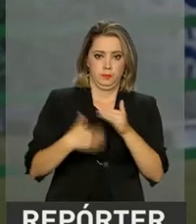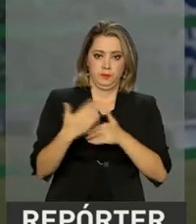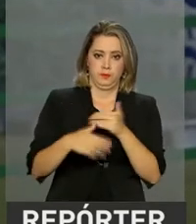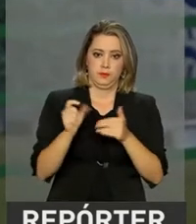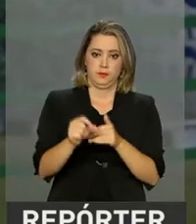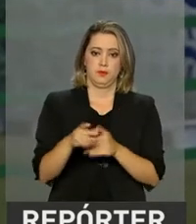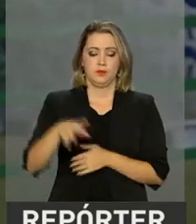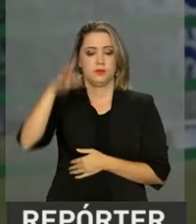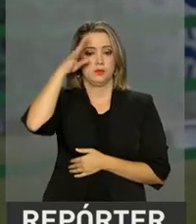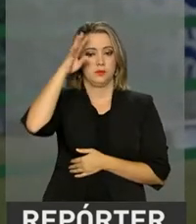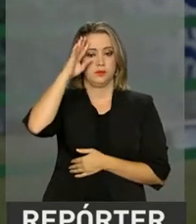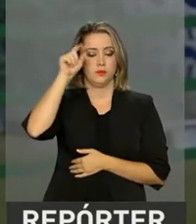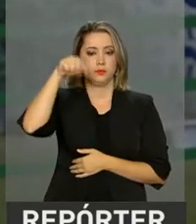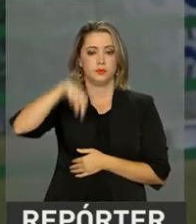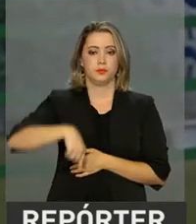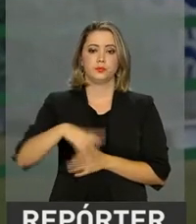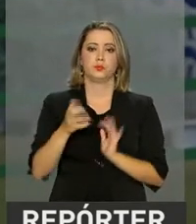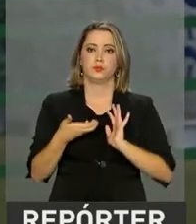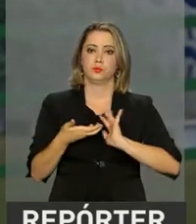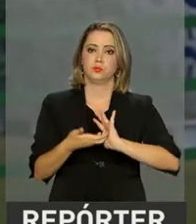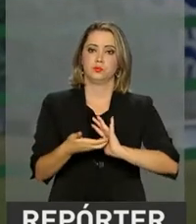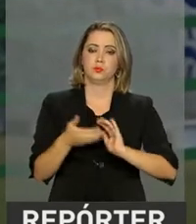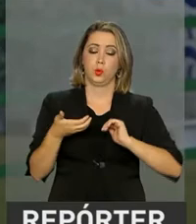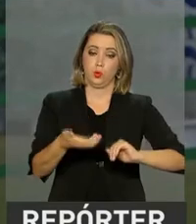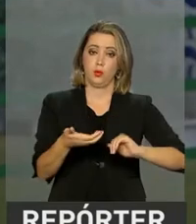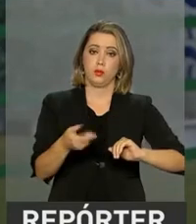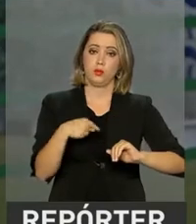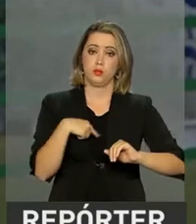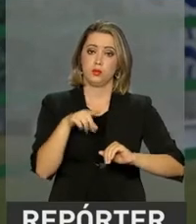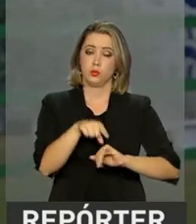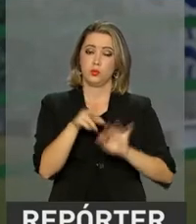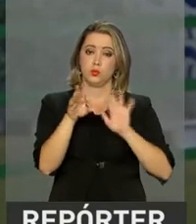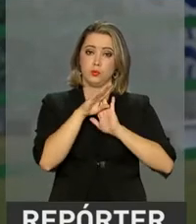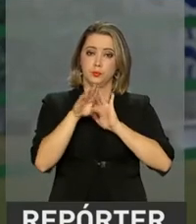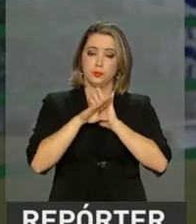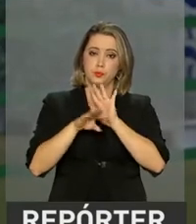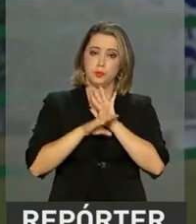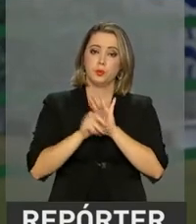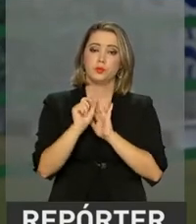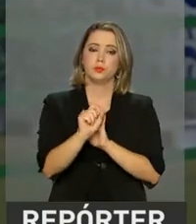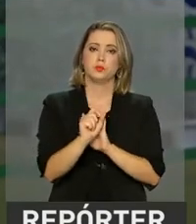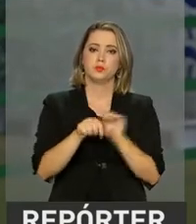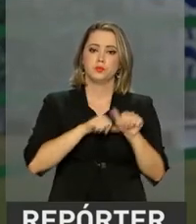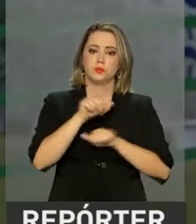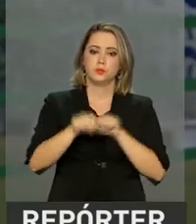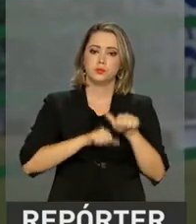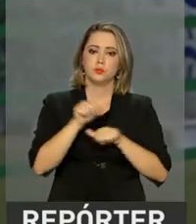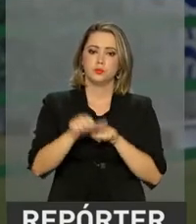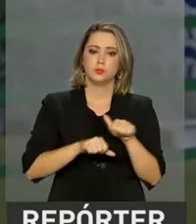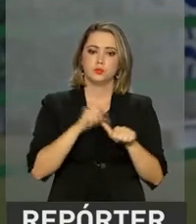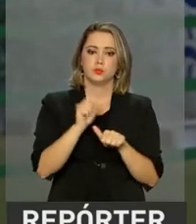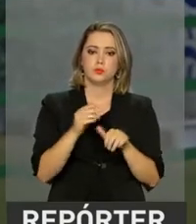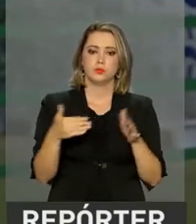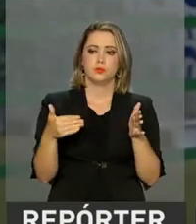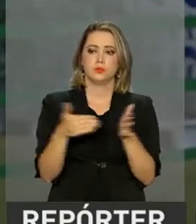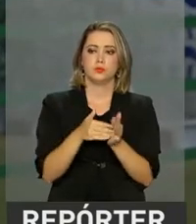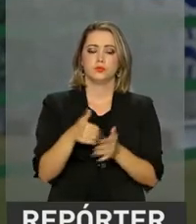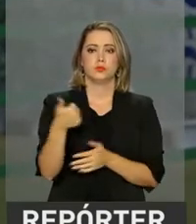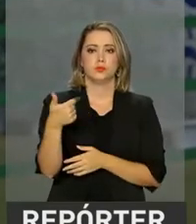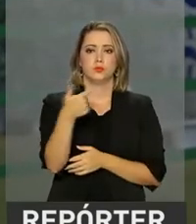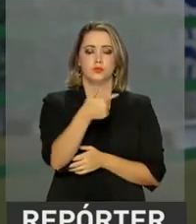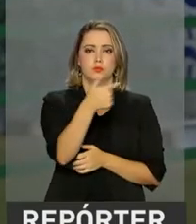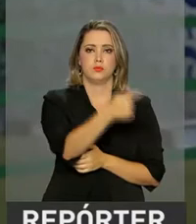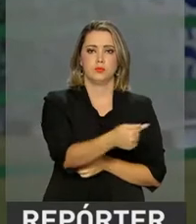prosseguimento nessa quarta-feira aqui no Congresso Nacional. Sobre o projeto em si, bom, ele altera até